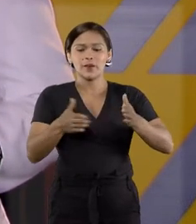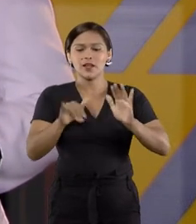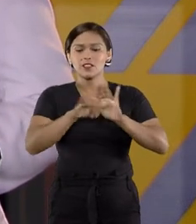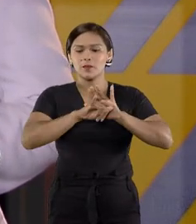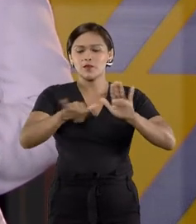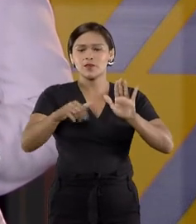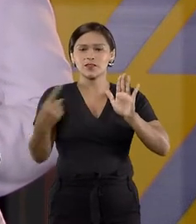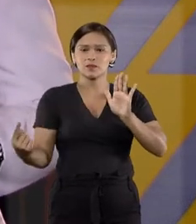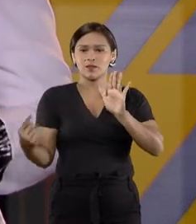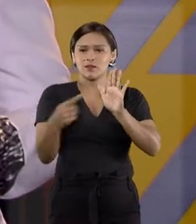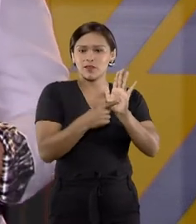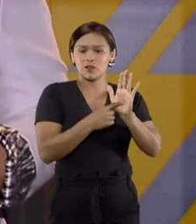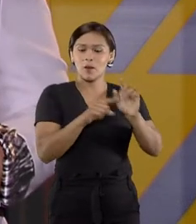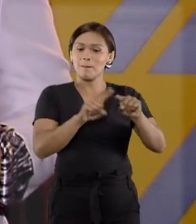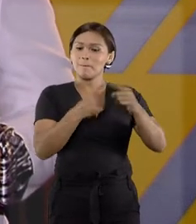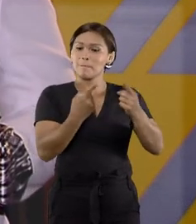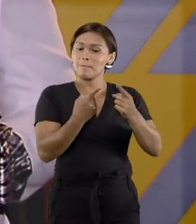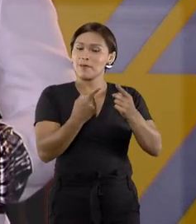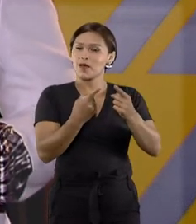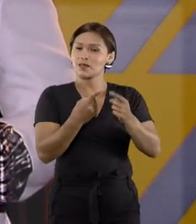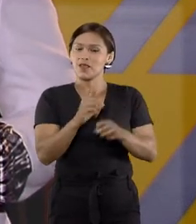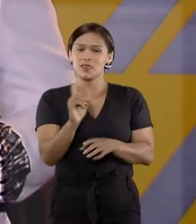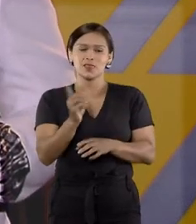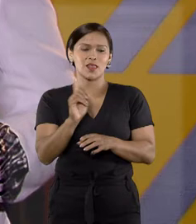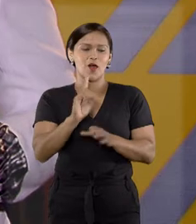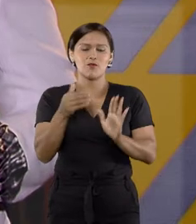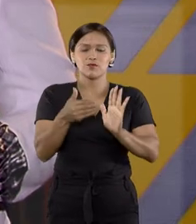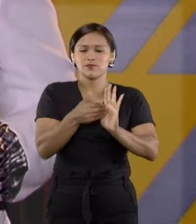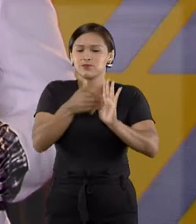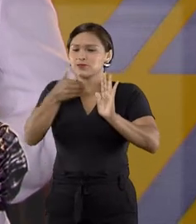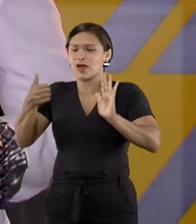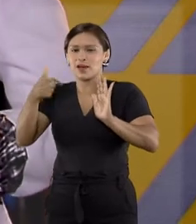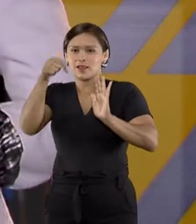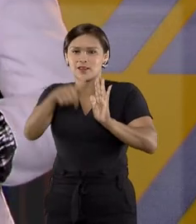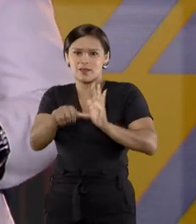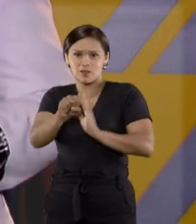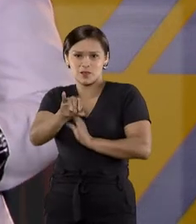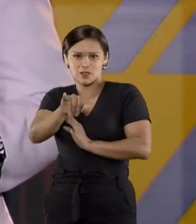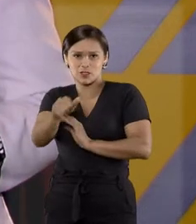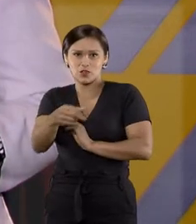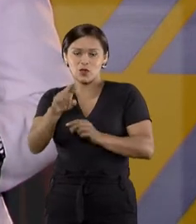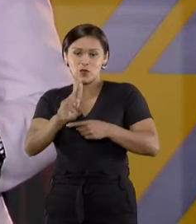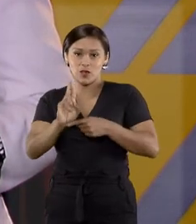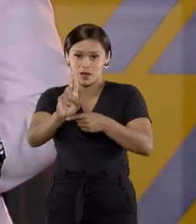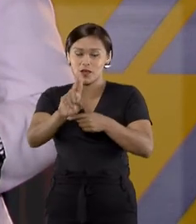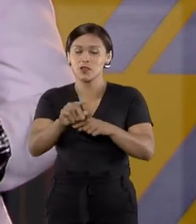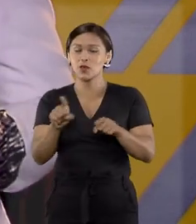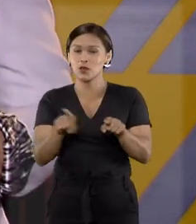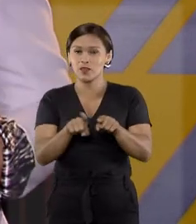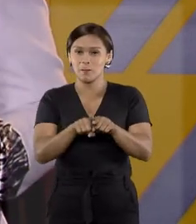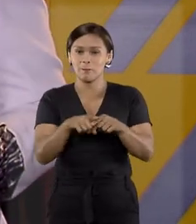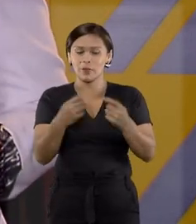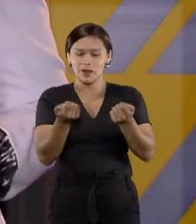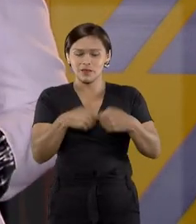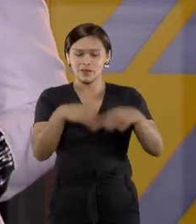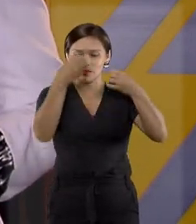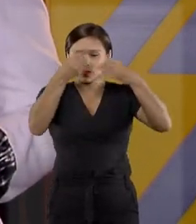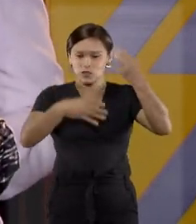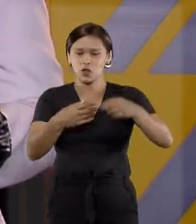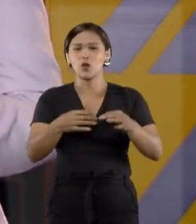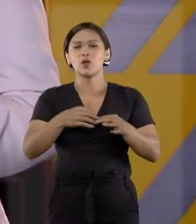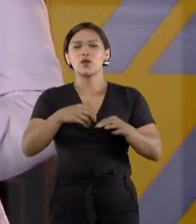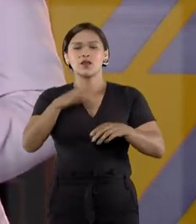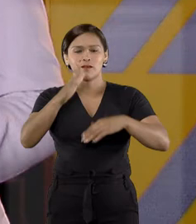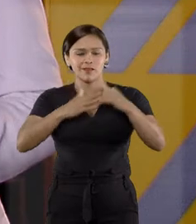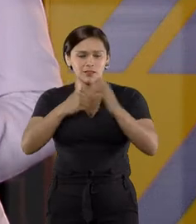o oferecimento da denúncia, mas a alegação não foi reconhecida pelo colegiado. O relator considerou também o fato de que as práticas